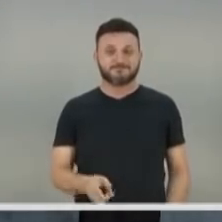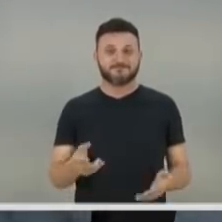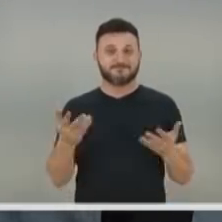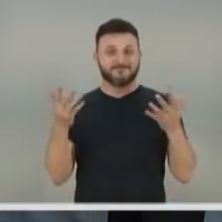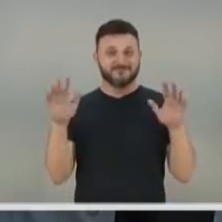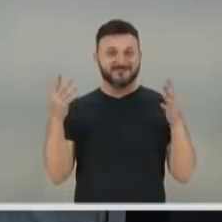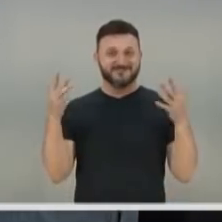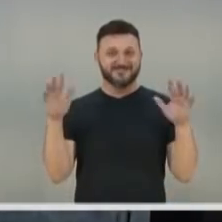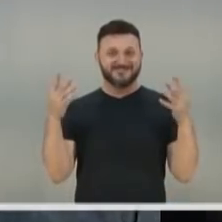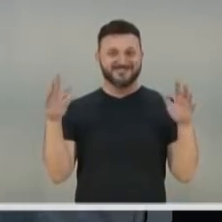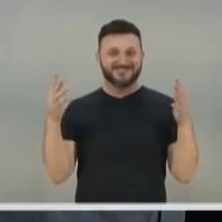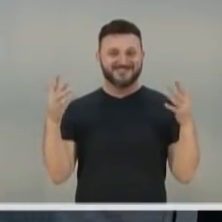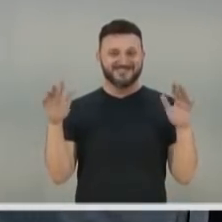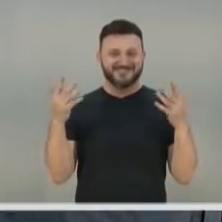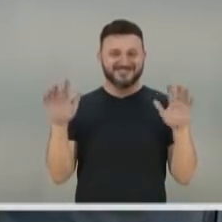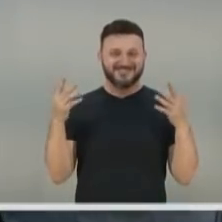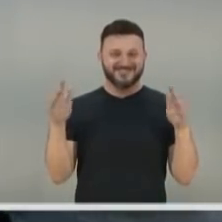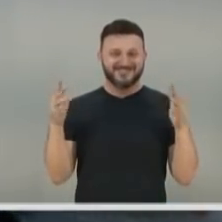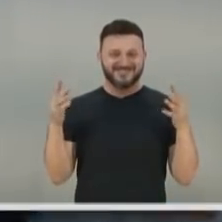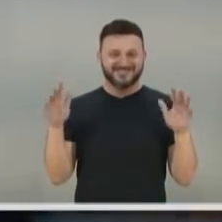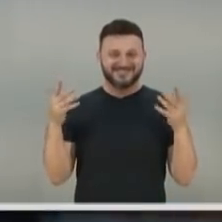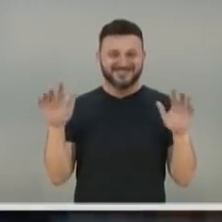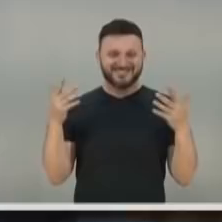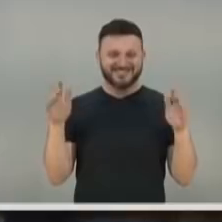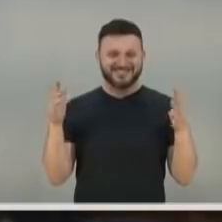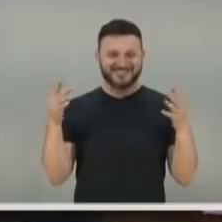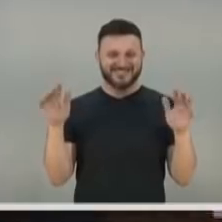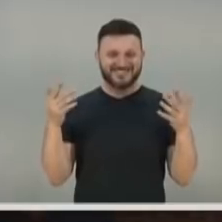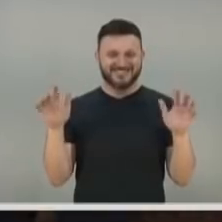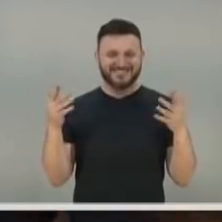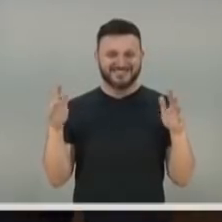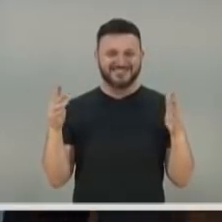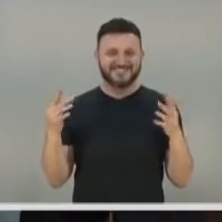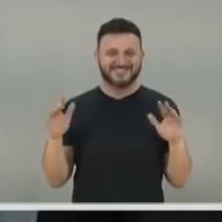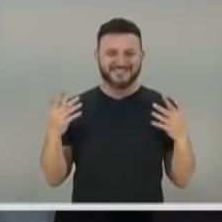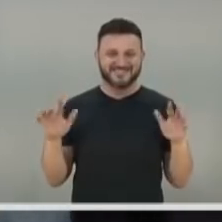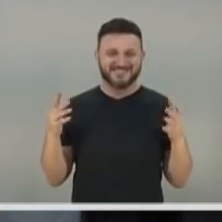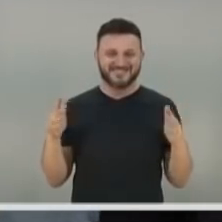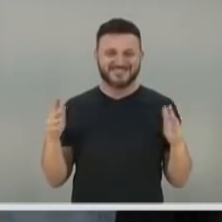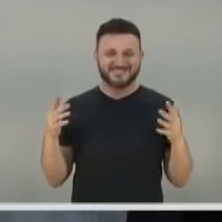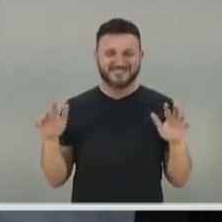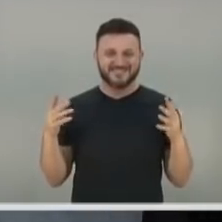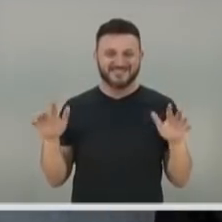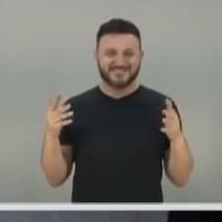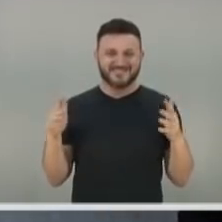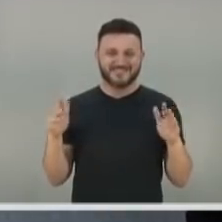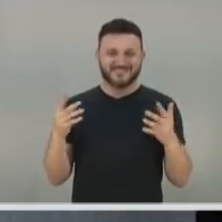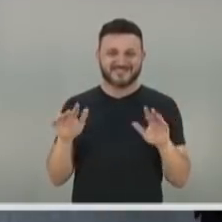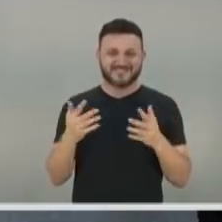Nossas palmas, a nossa saudação. A palavra do Senhor,